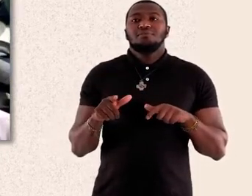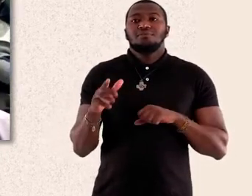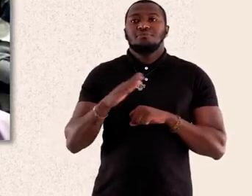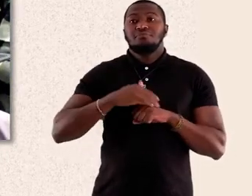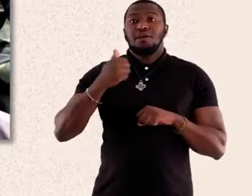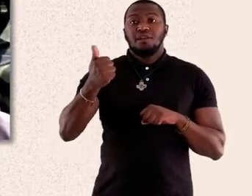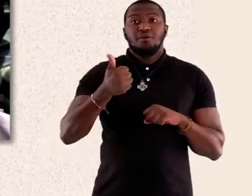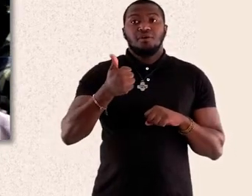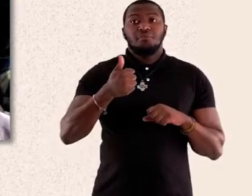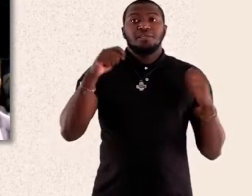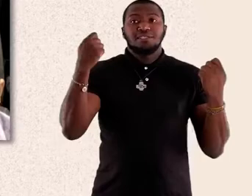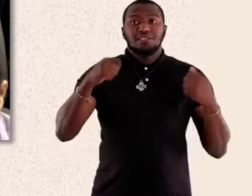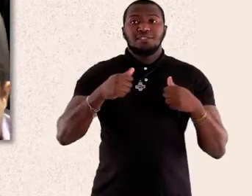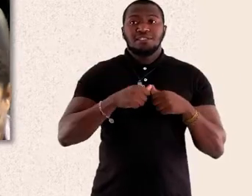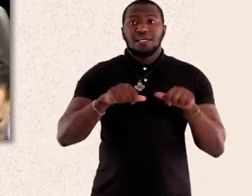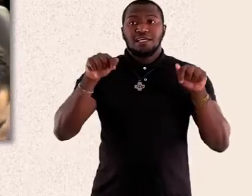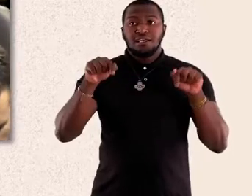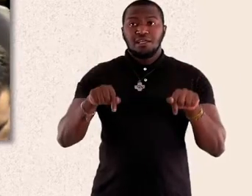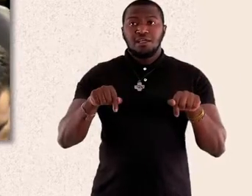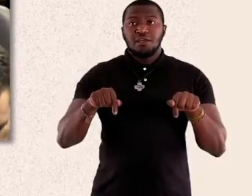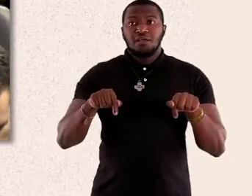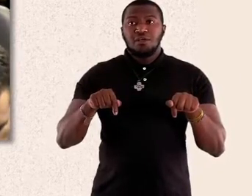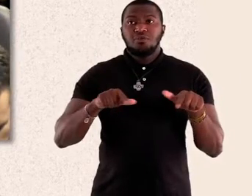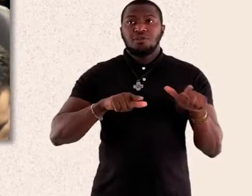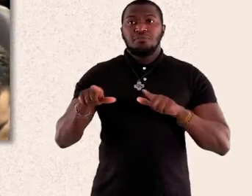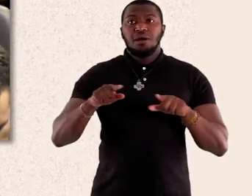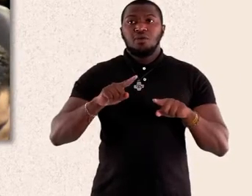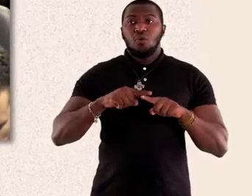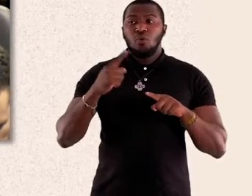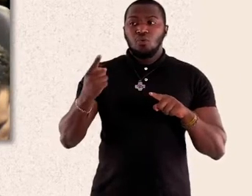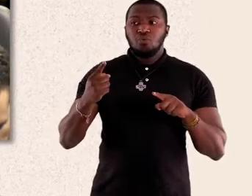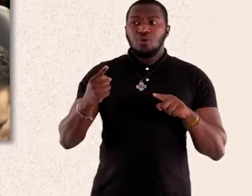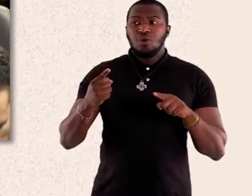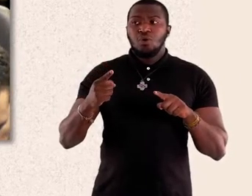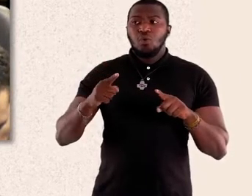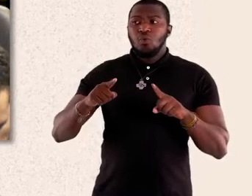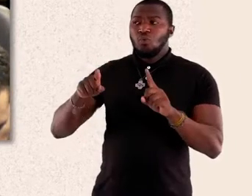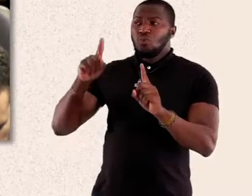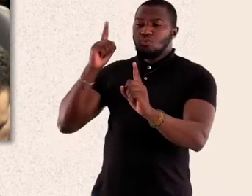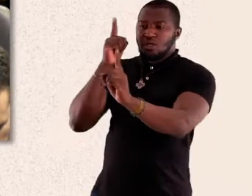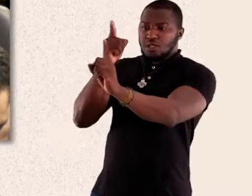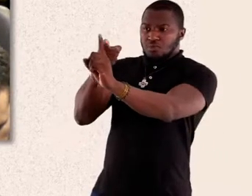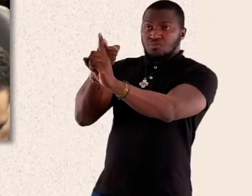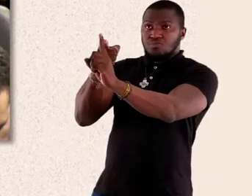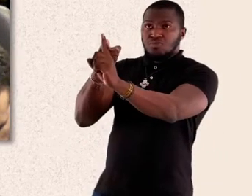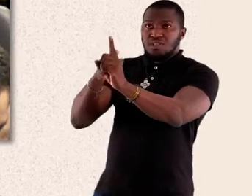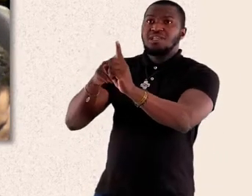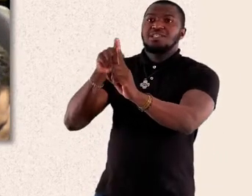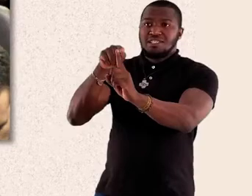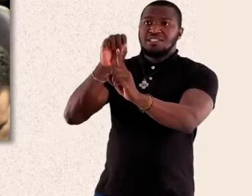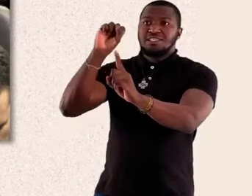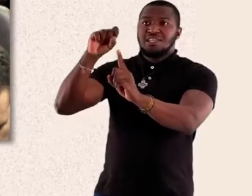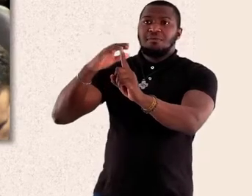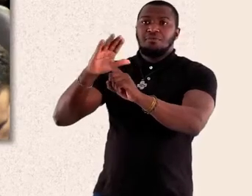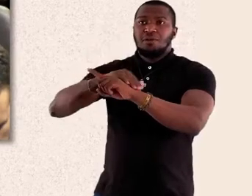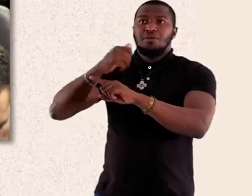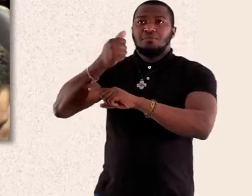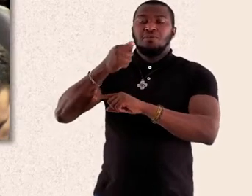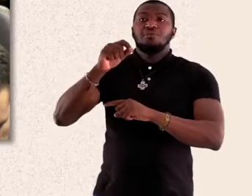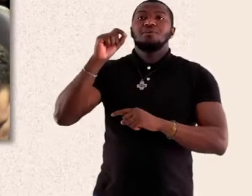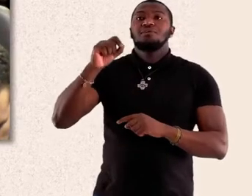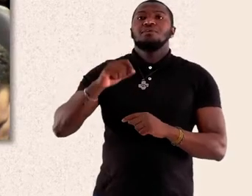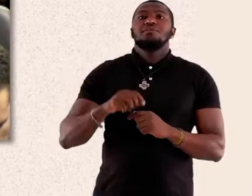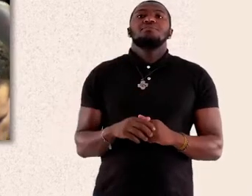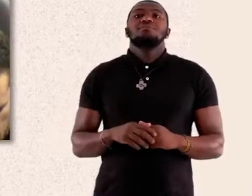ou se dentre os meus colegas de trabalho eu consigo apontar um como sendo o meu melhor amigo e aí enfim o que que geraria essas vantagens